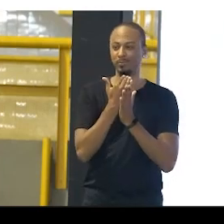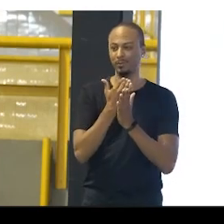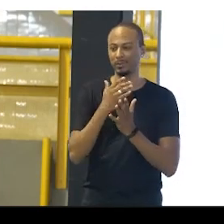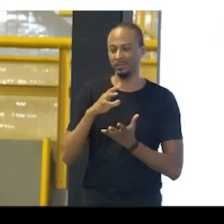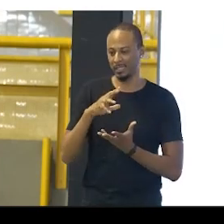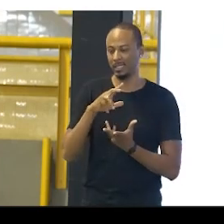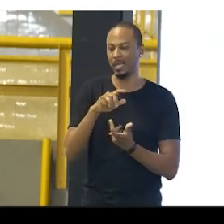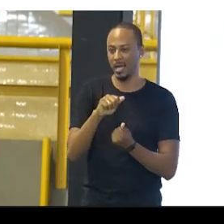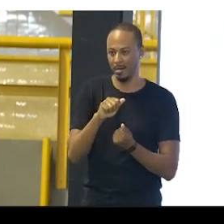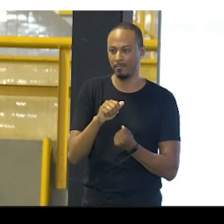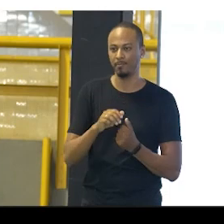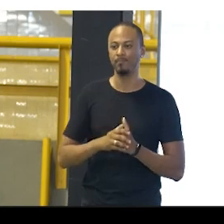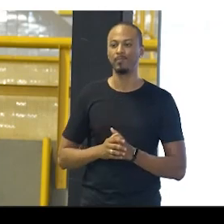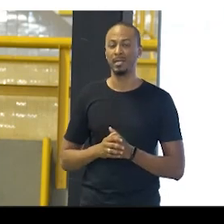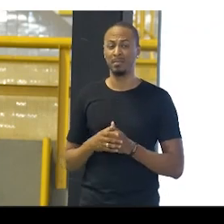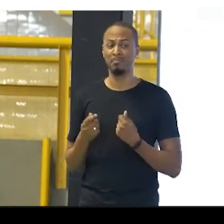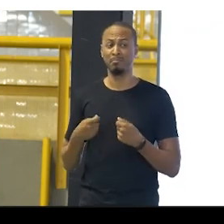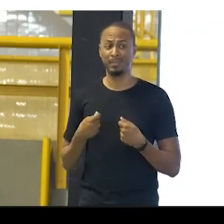esfriar,